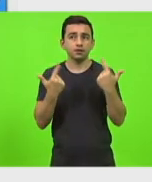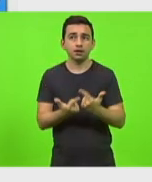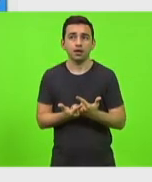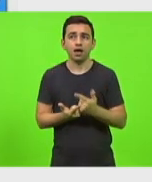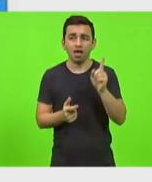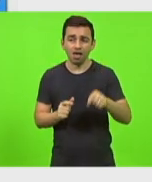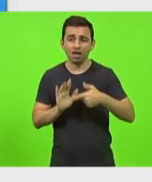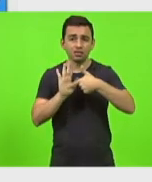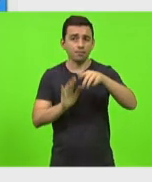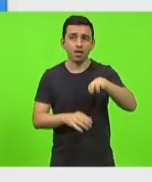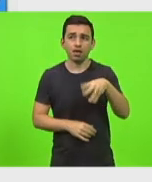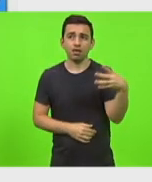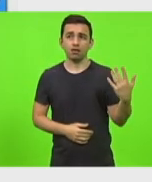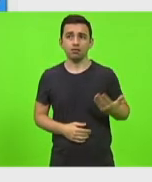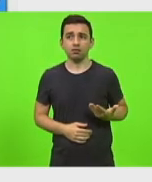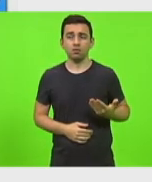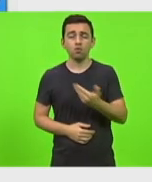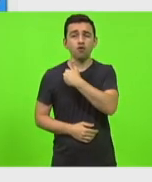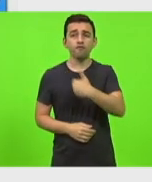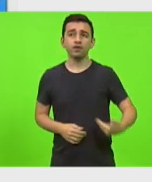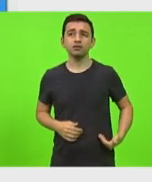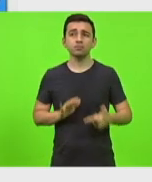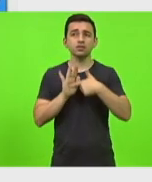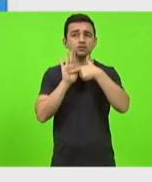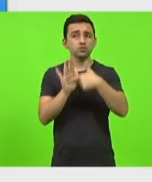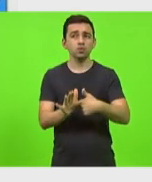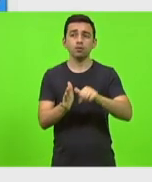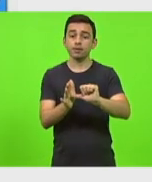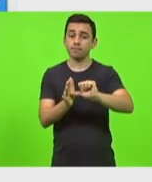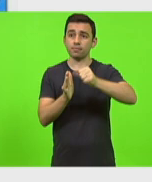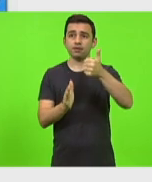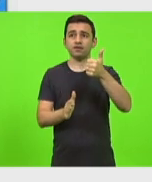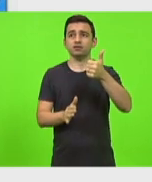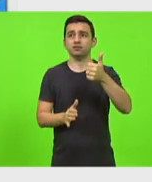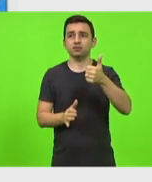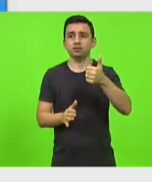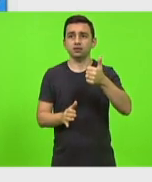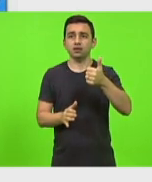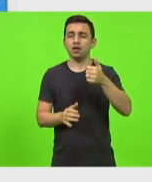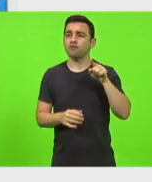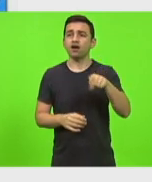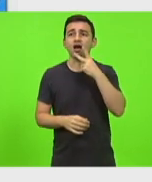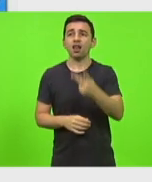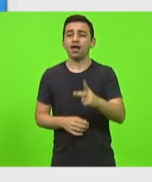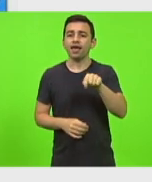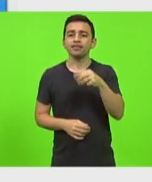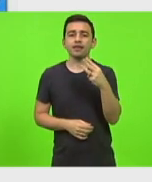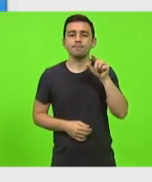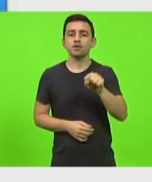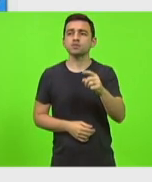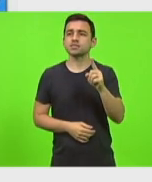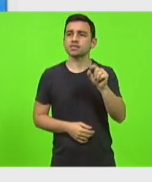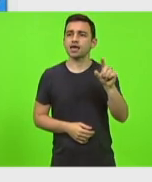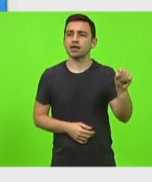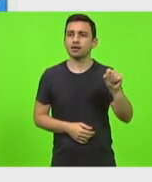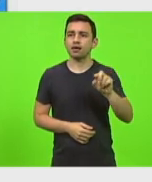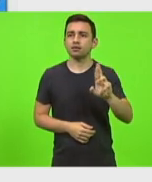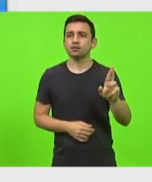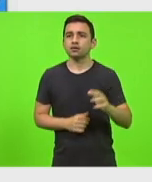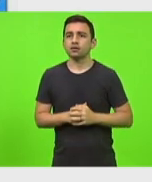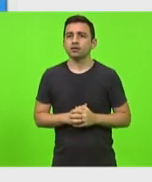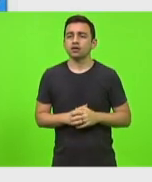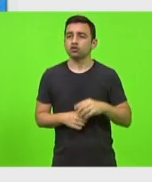tabela. Tabela que o governo apresentou no primeiro momento, ele falava em 3.100. E nós